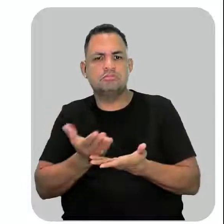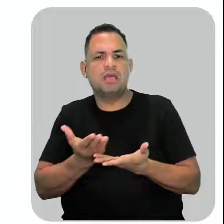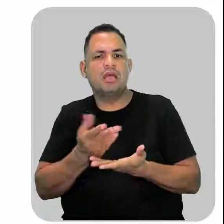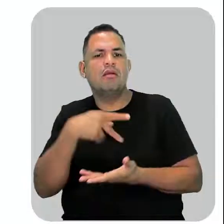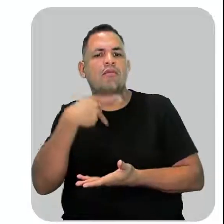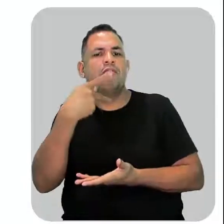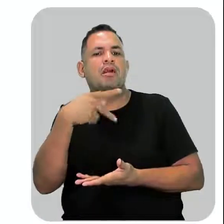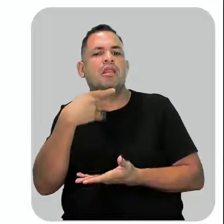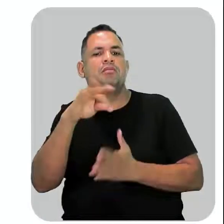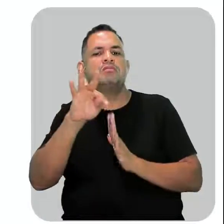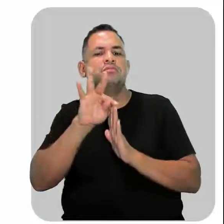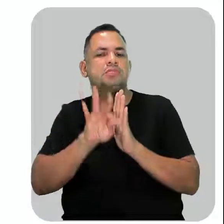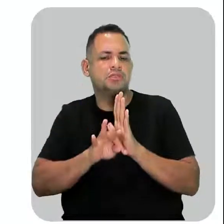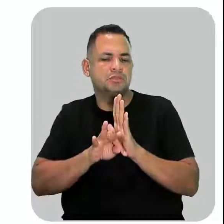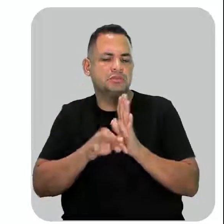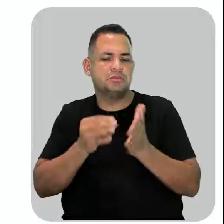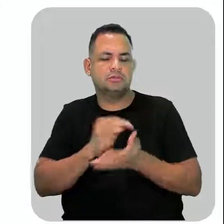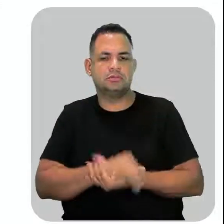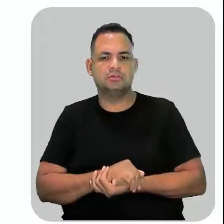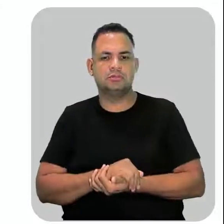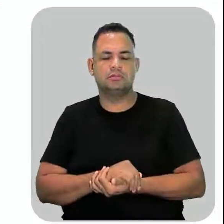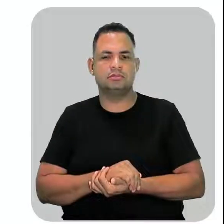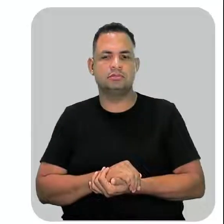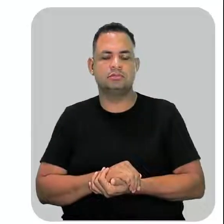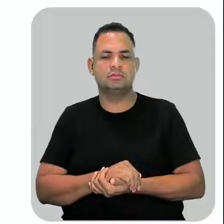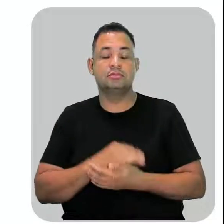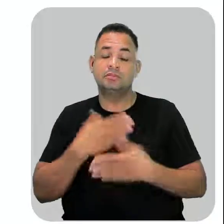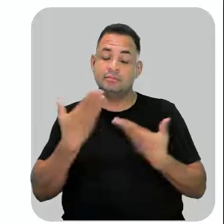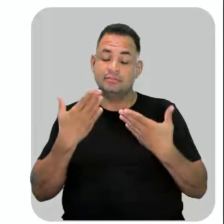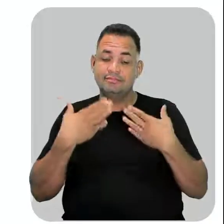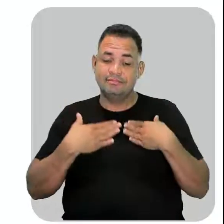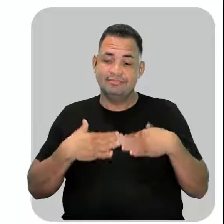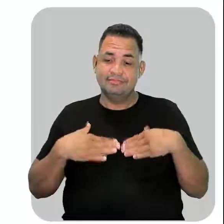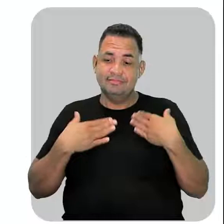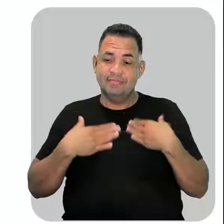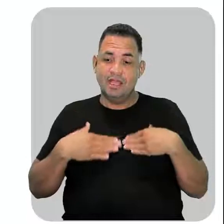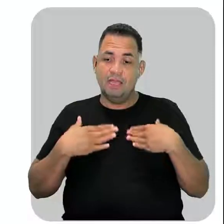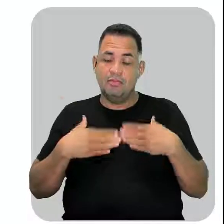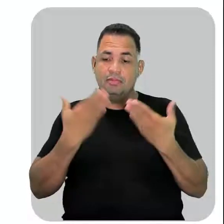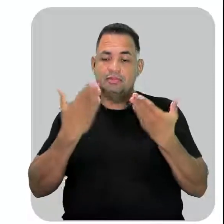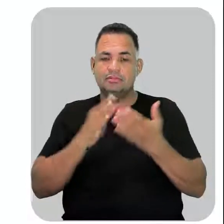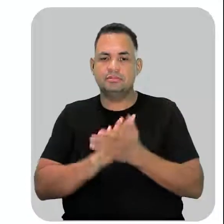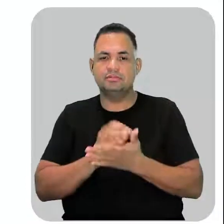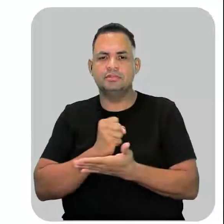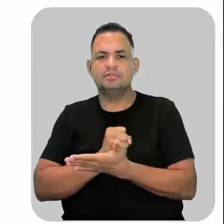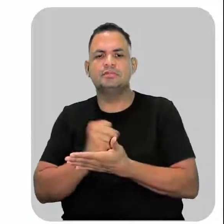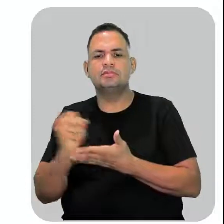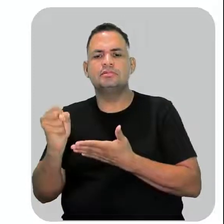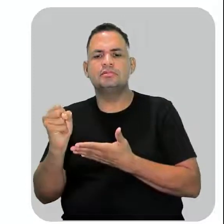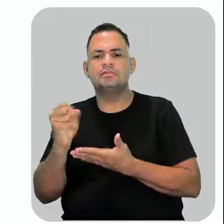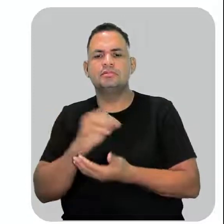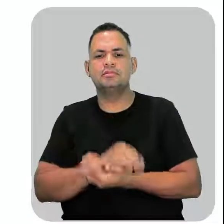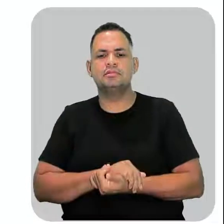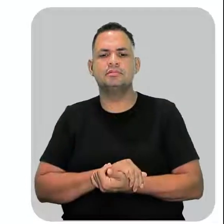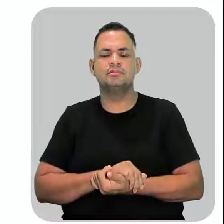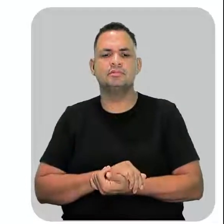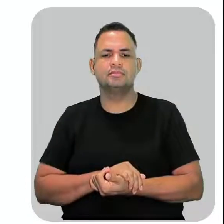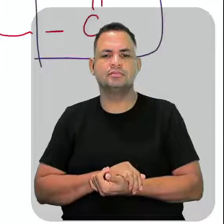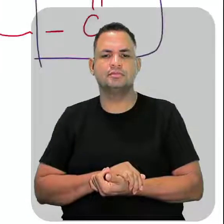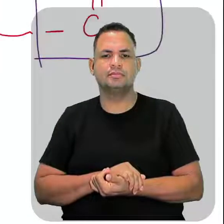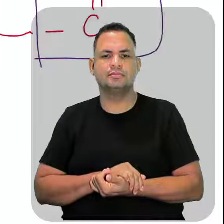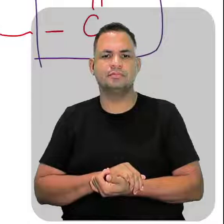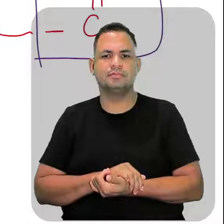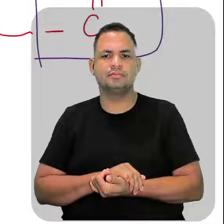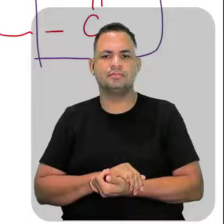texto? Vamos lá, respira. Vamos eliminando as que não tem nada a ver com o que o texto